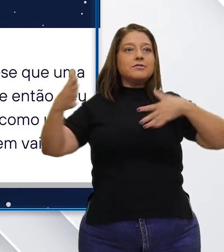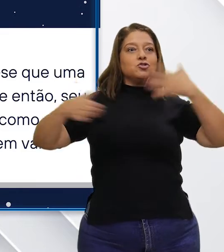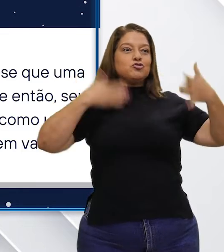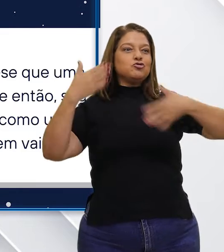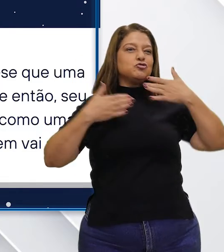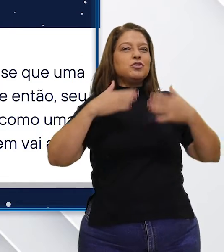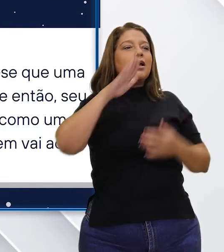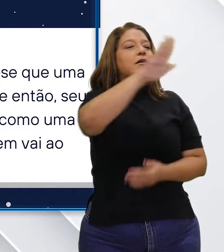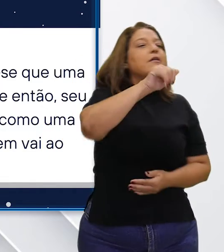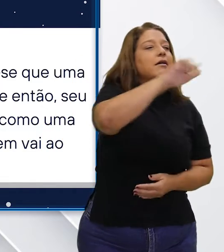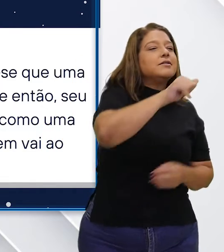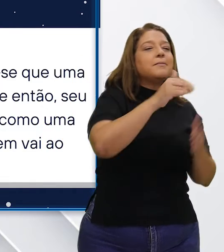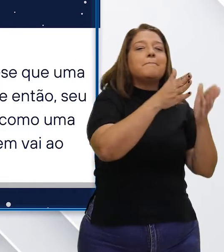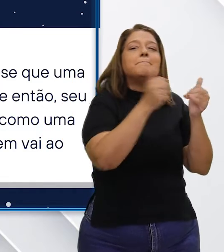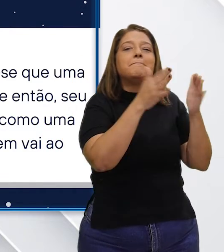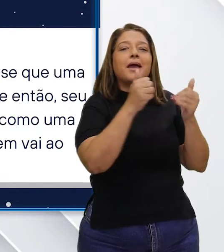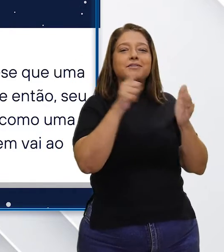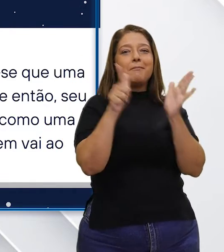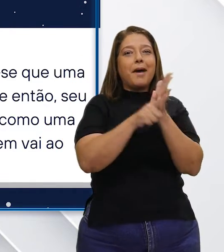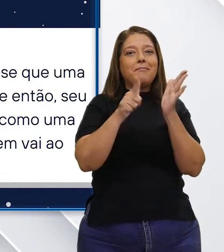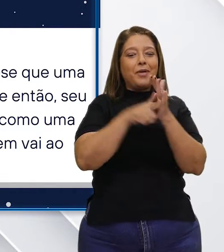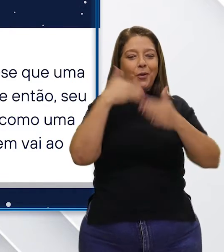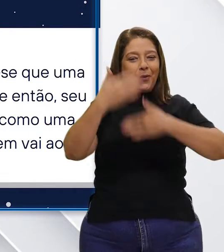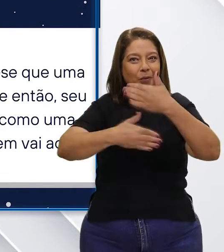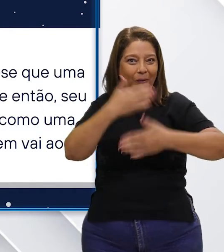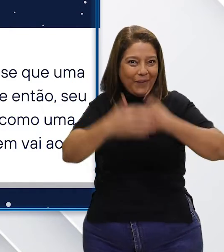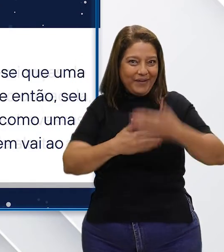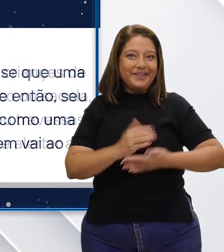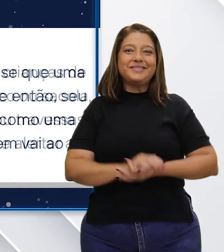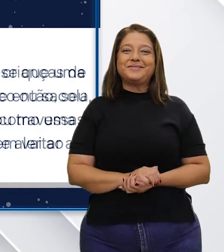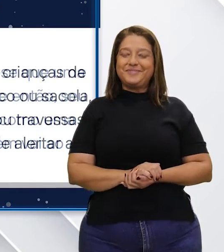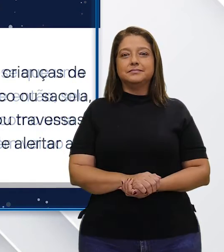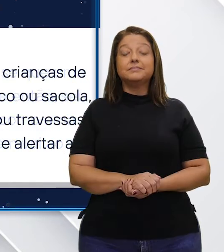banheiro sozinho, pedindo por papel higiênico.